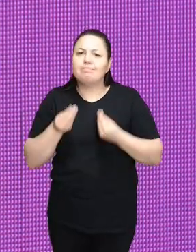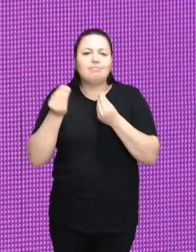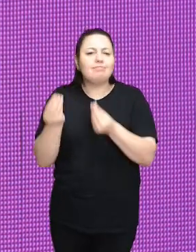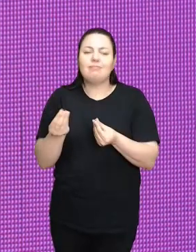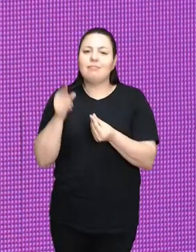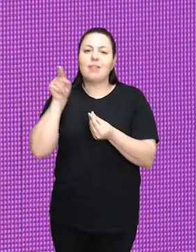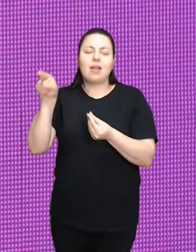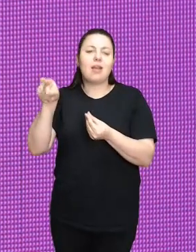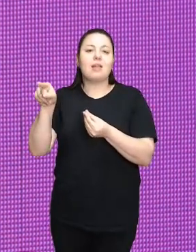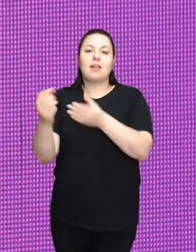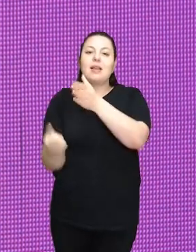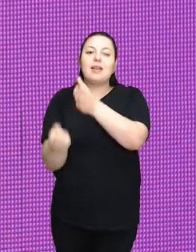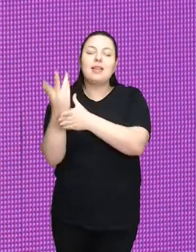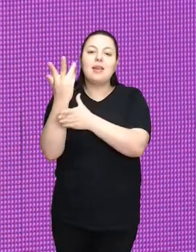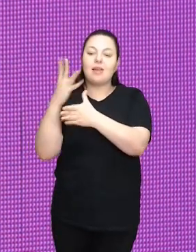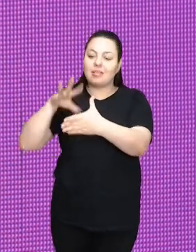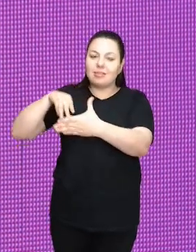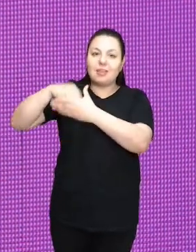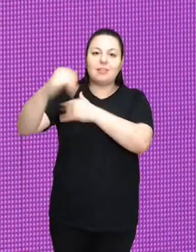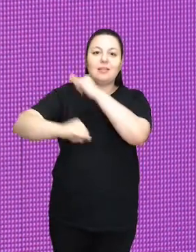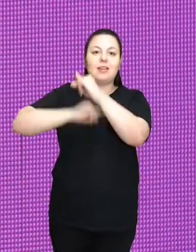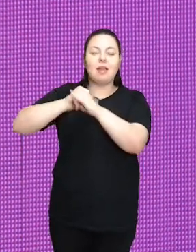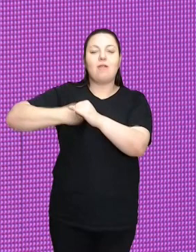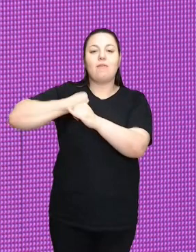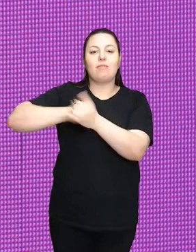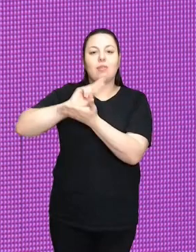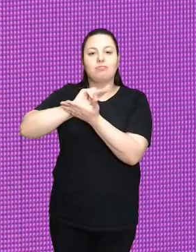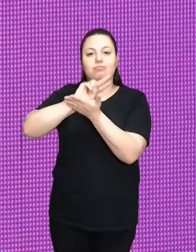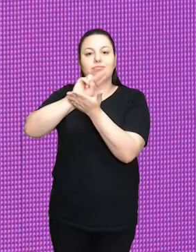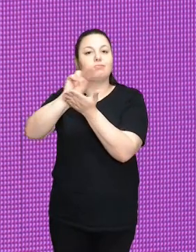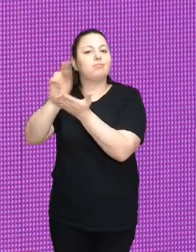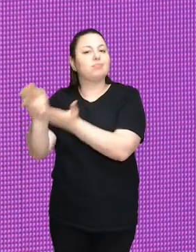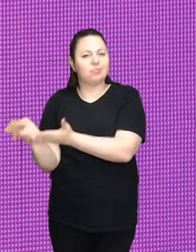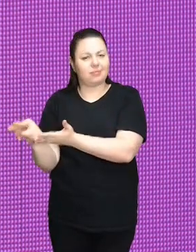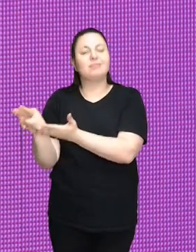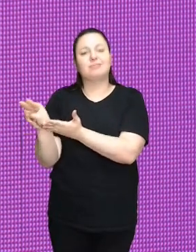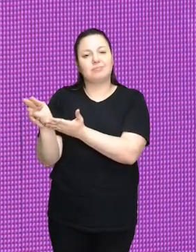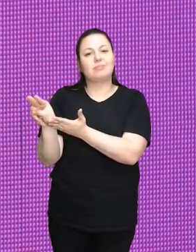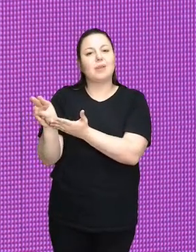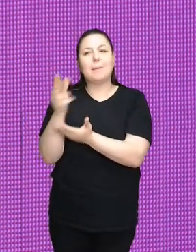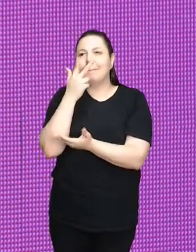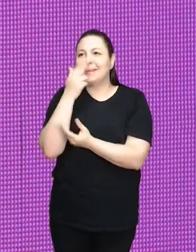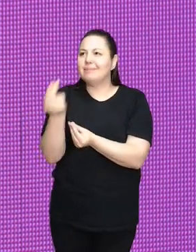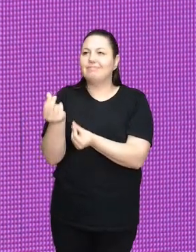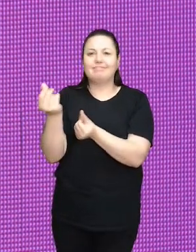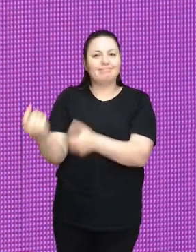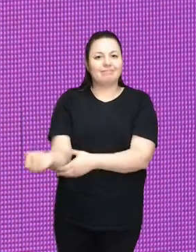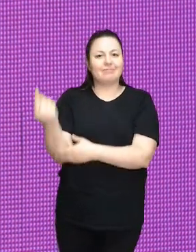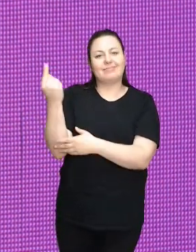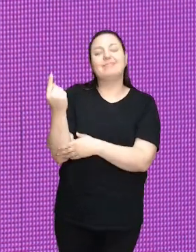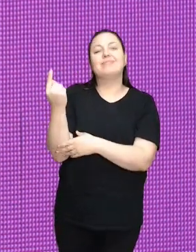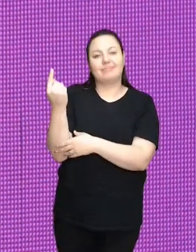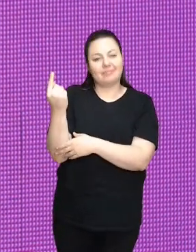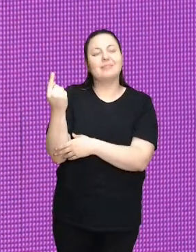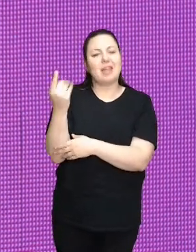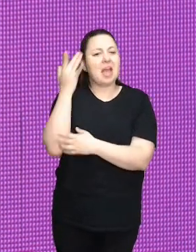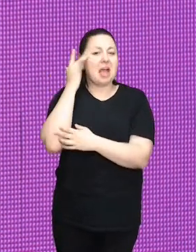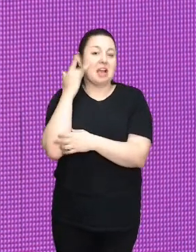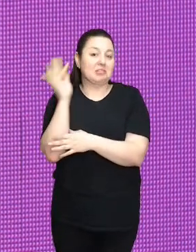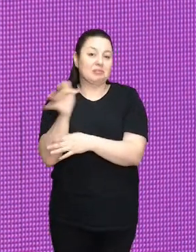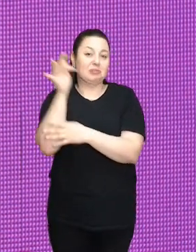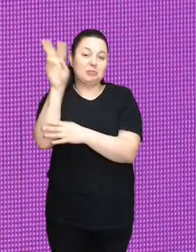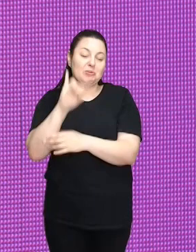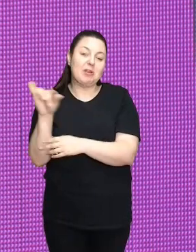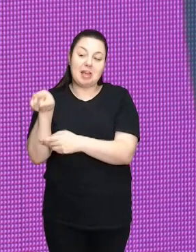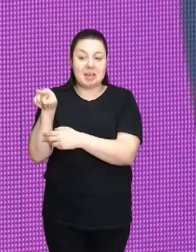aquelas outras vidas também para interagir com a vida dela. É uma coisa assim, tipo, surreal, que assim, qualquer hora vai dar um filme, uma série, alguma coisa